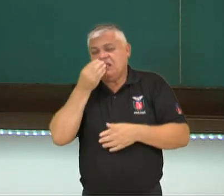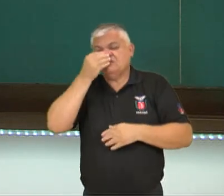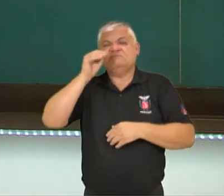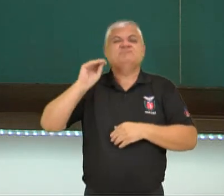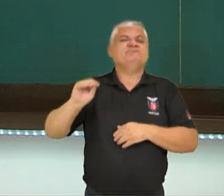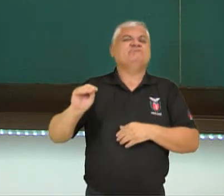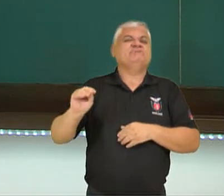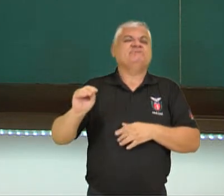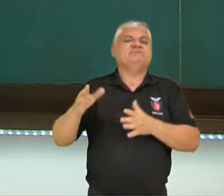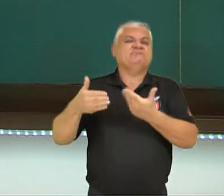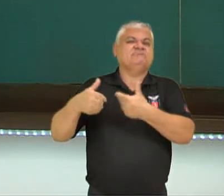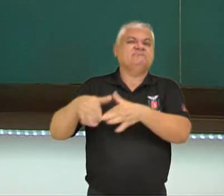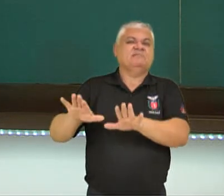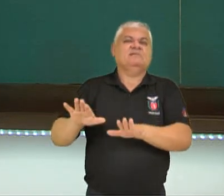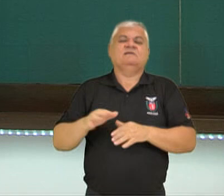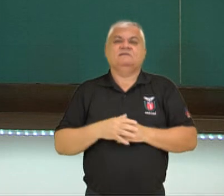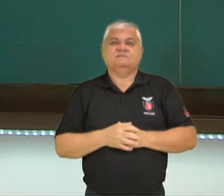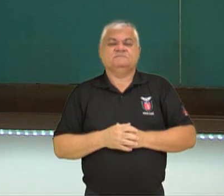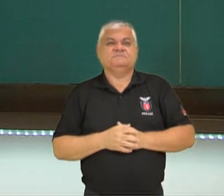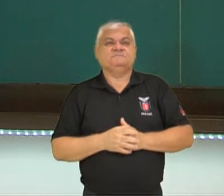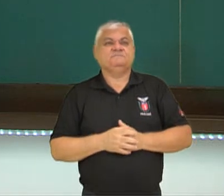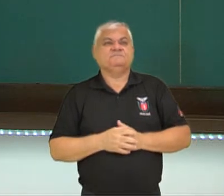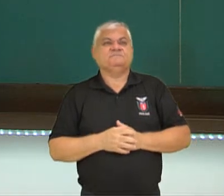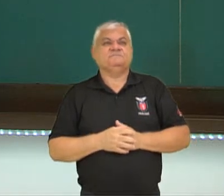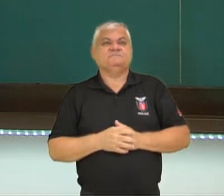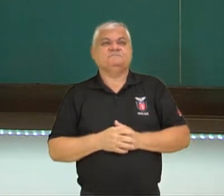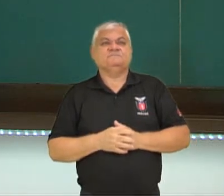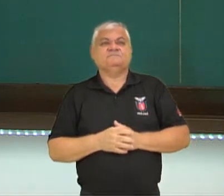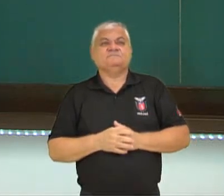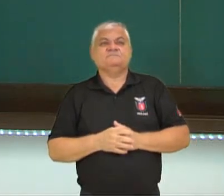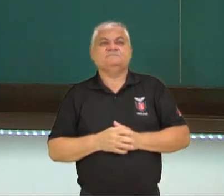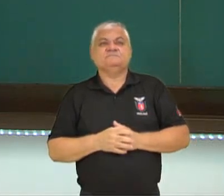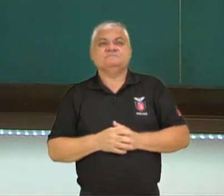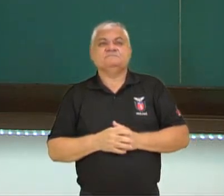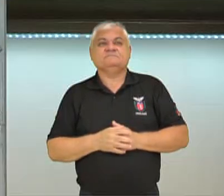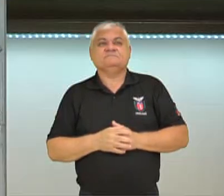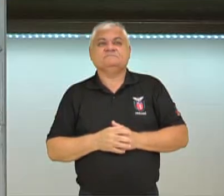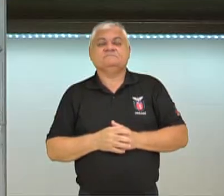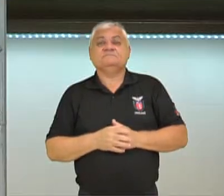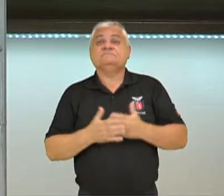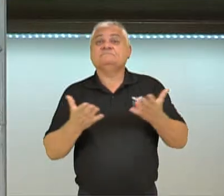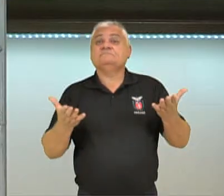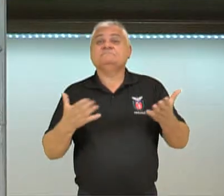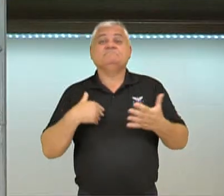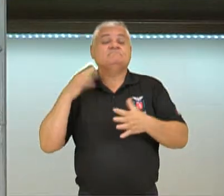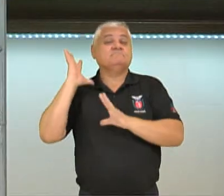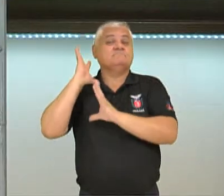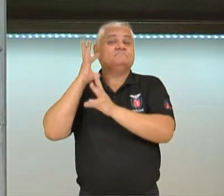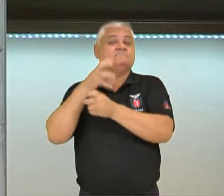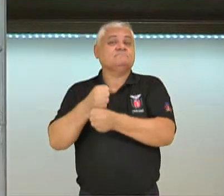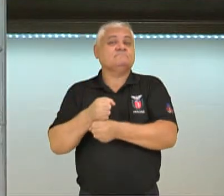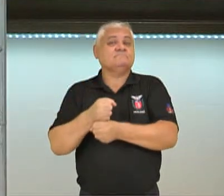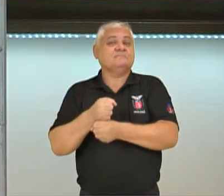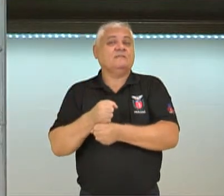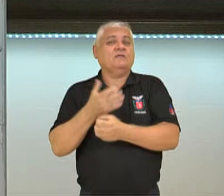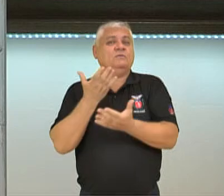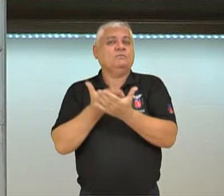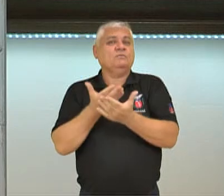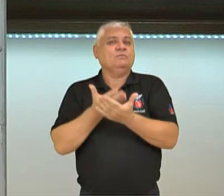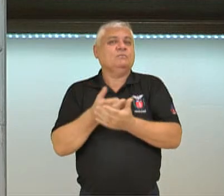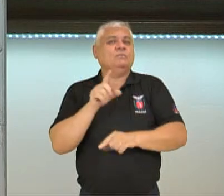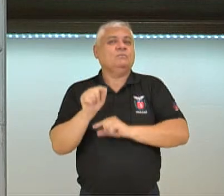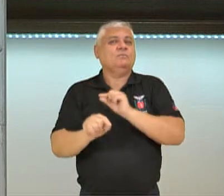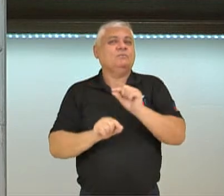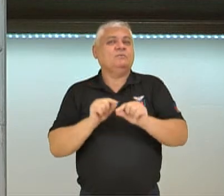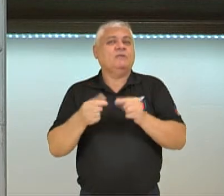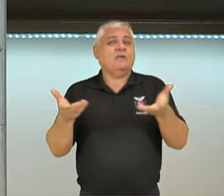de lado para o particular. E nós chegamos à nossa retomada. O que nós estudamos